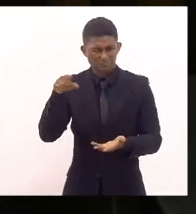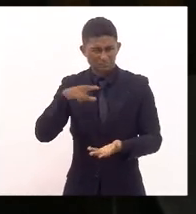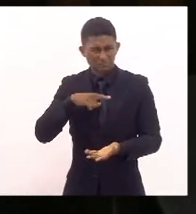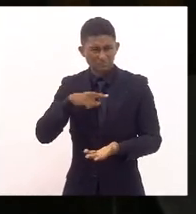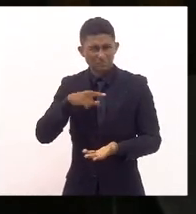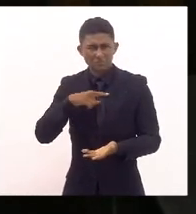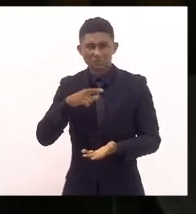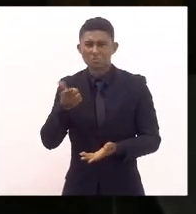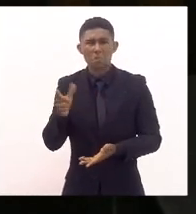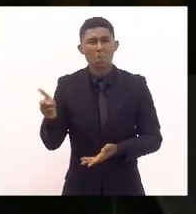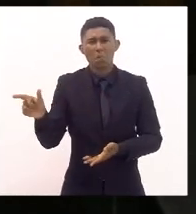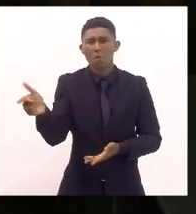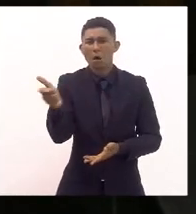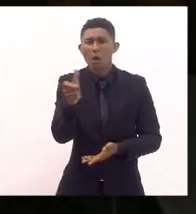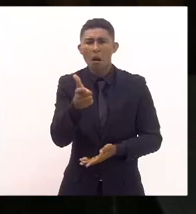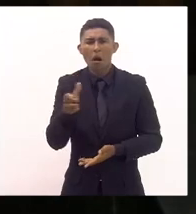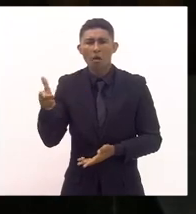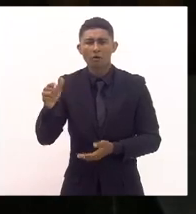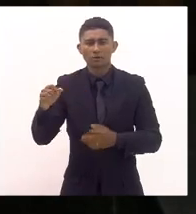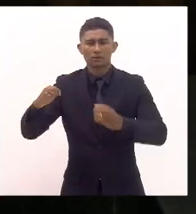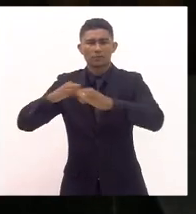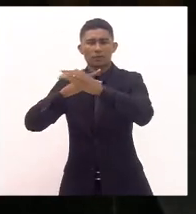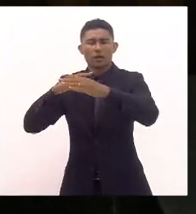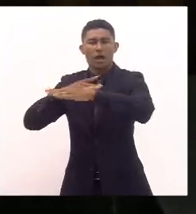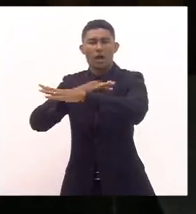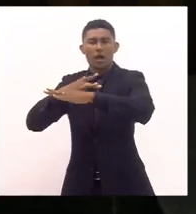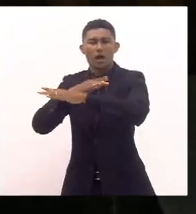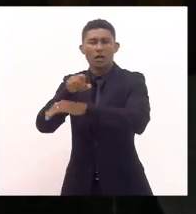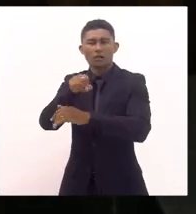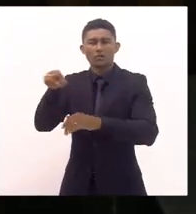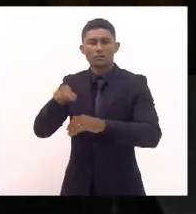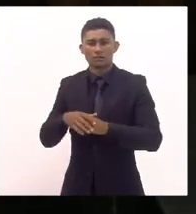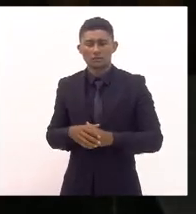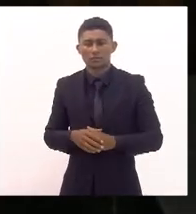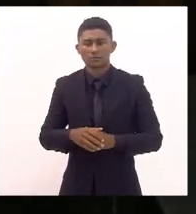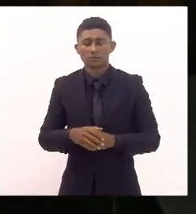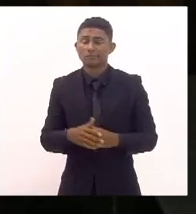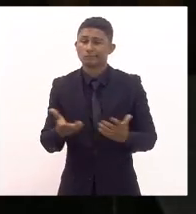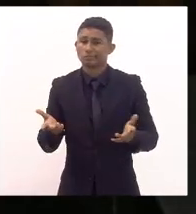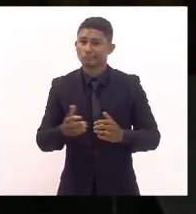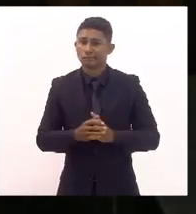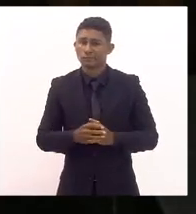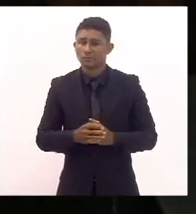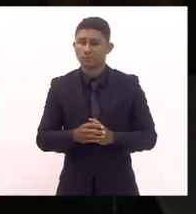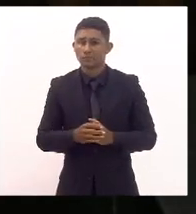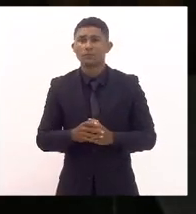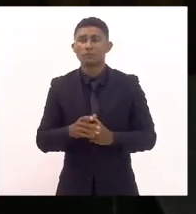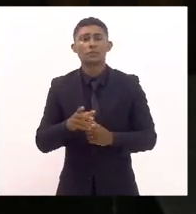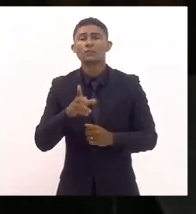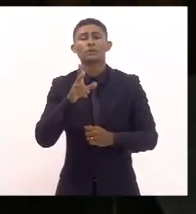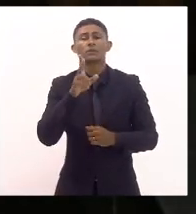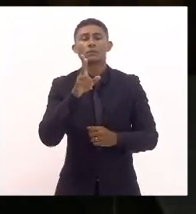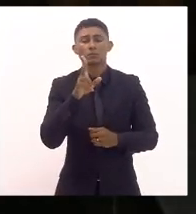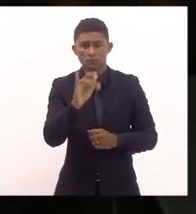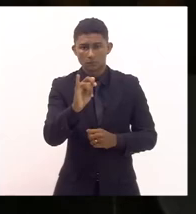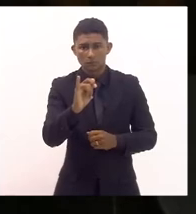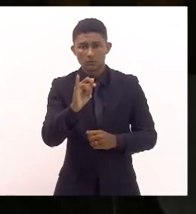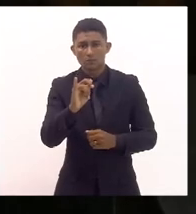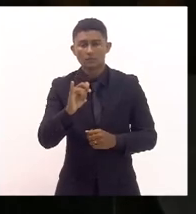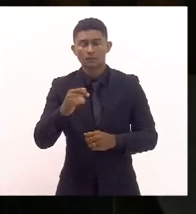na cidade de campo e e se não fosse E aí permissão